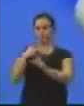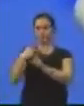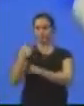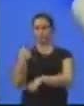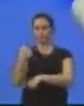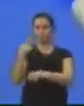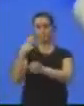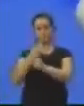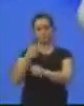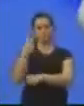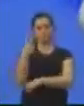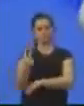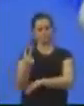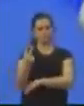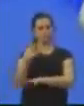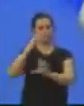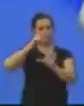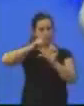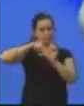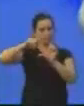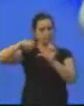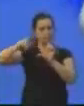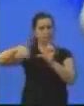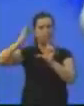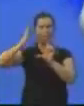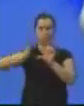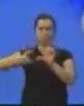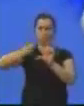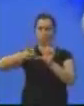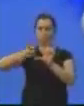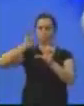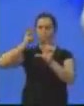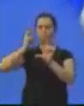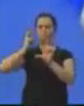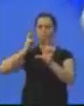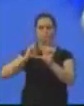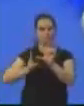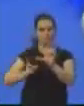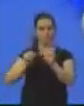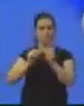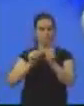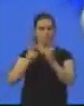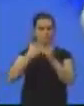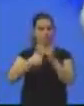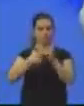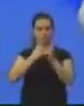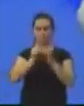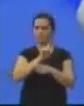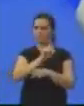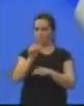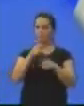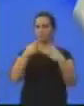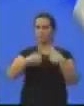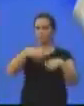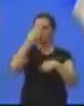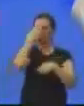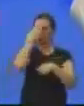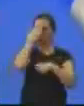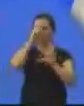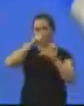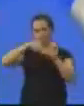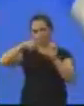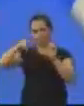Deu 2. No gráfico eu já percebi isso. Mas eu não vou fazer o gráfico toda vez. Então, eu tenho que saber fazer graficamente